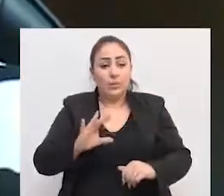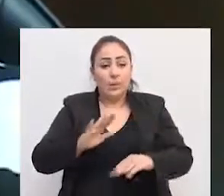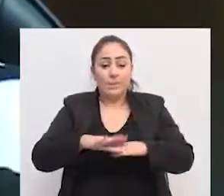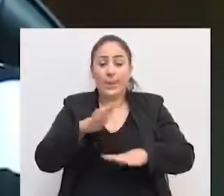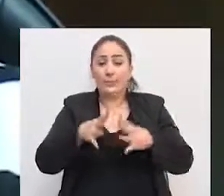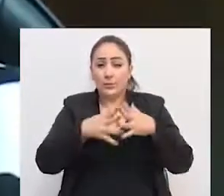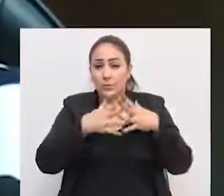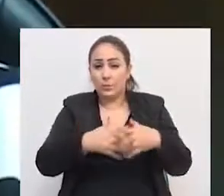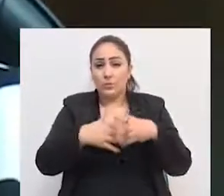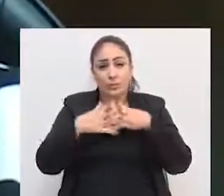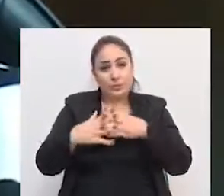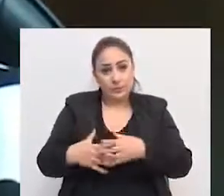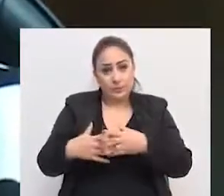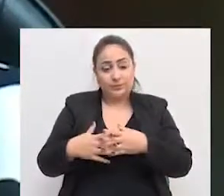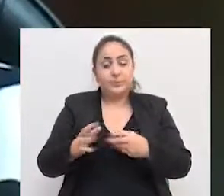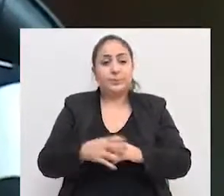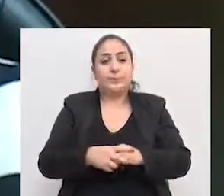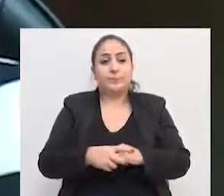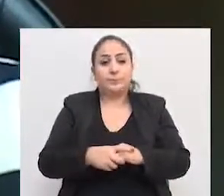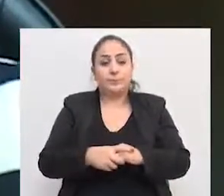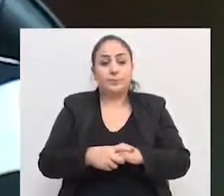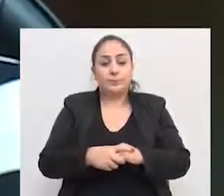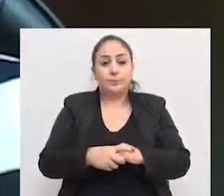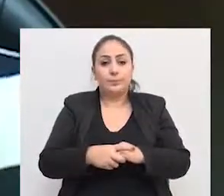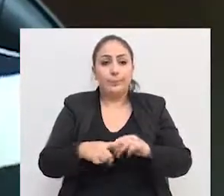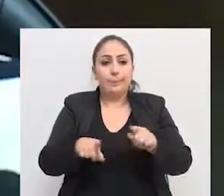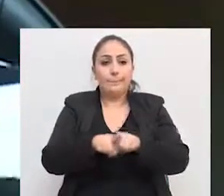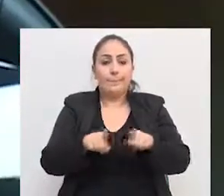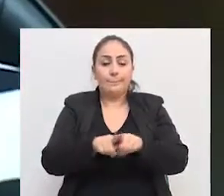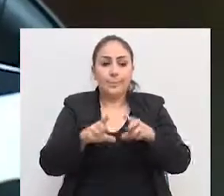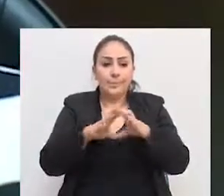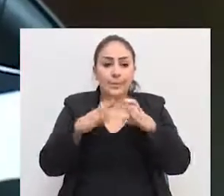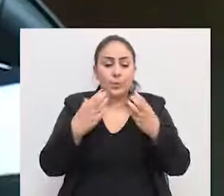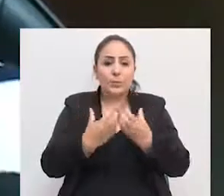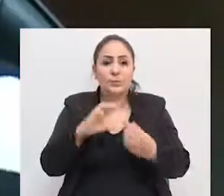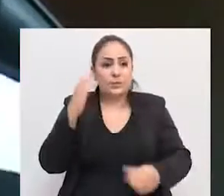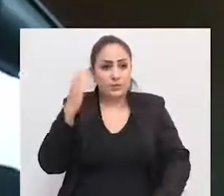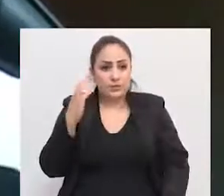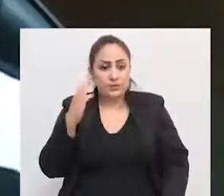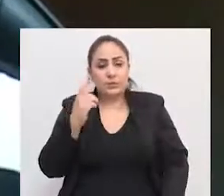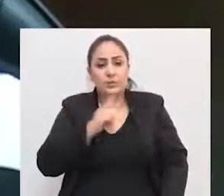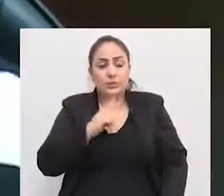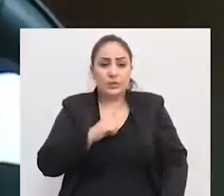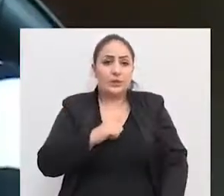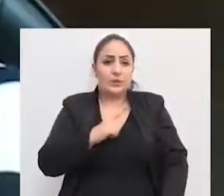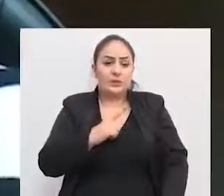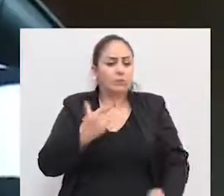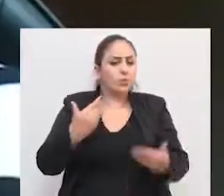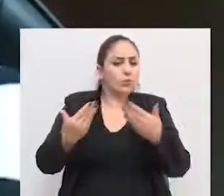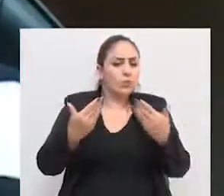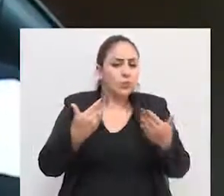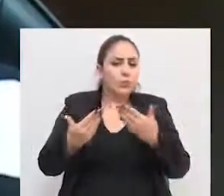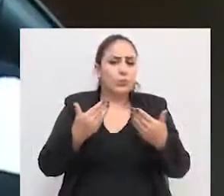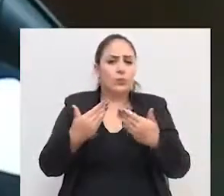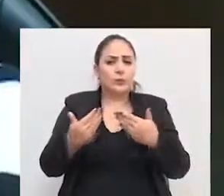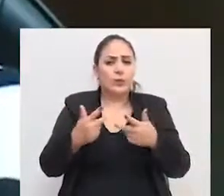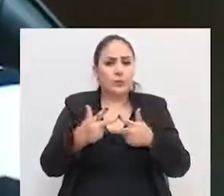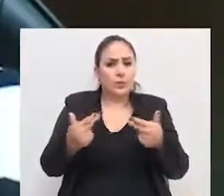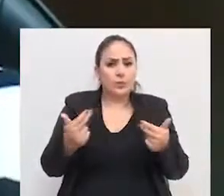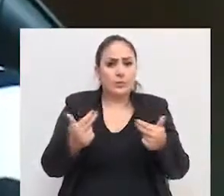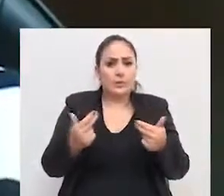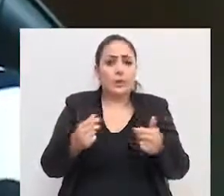causam mais confusão, né? Até a comunidade científica fica em dúvida,